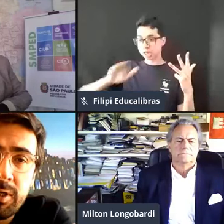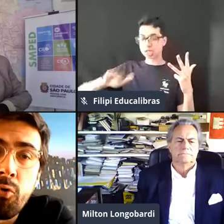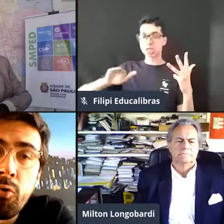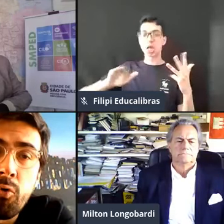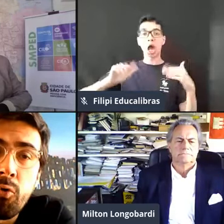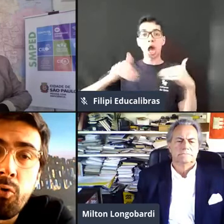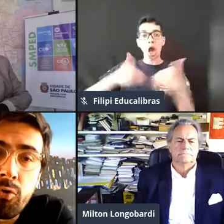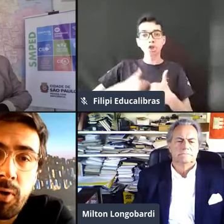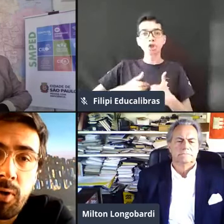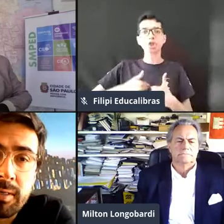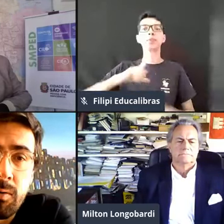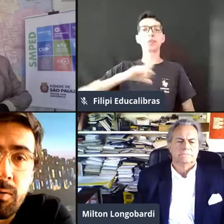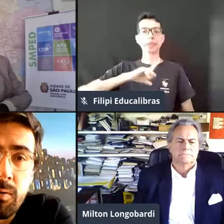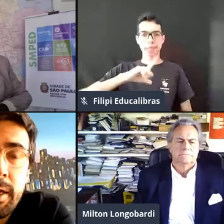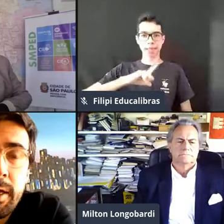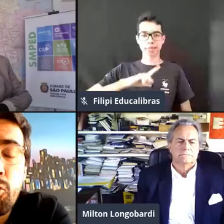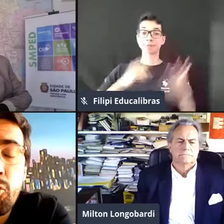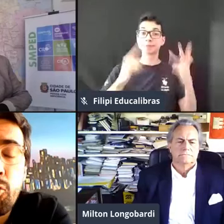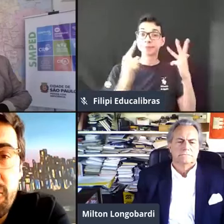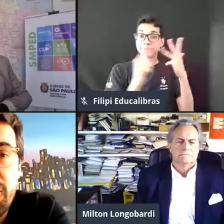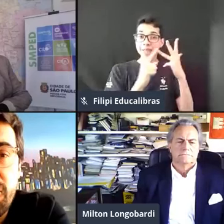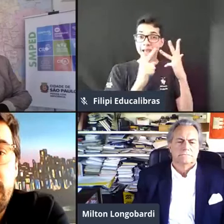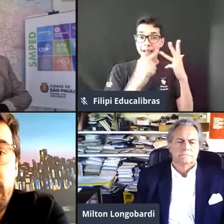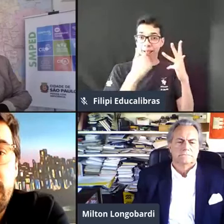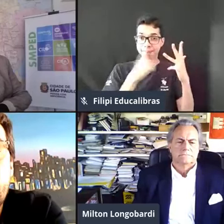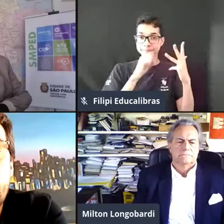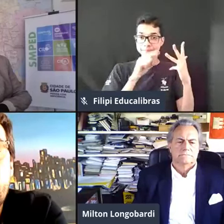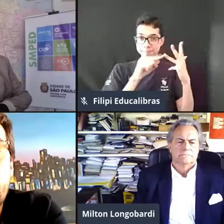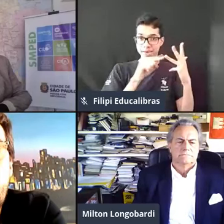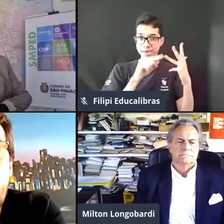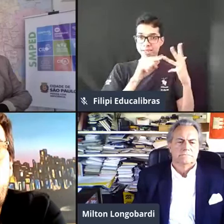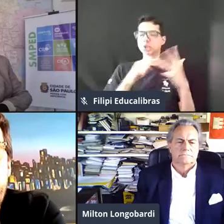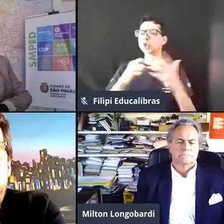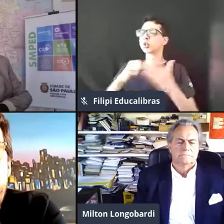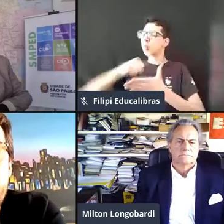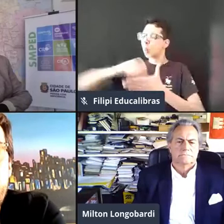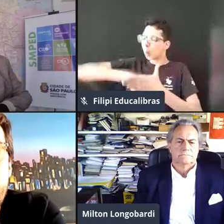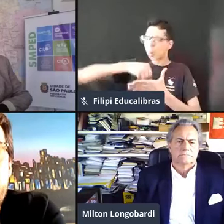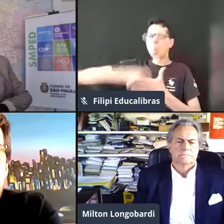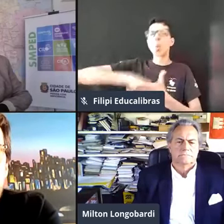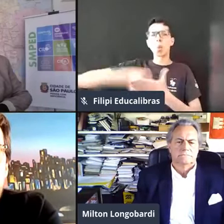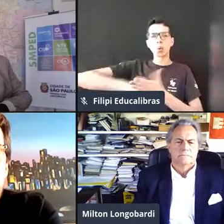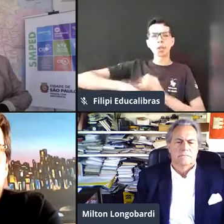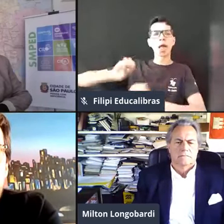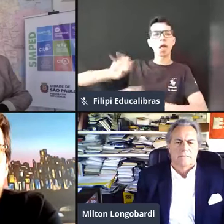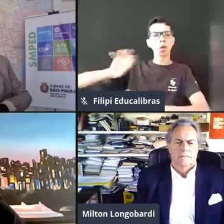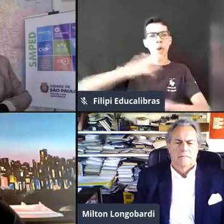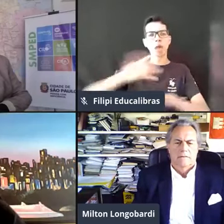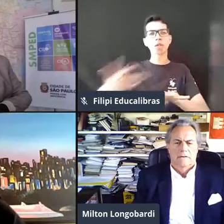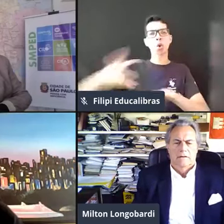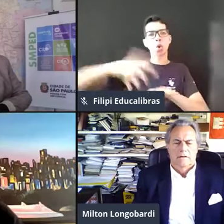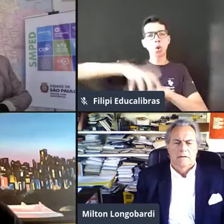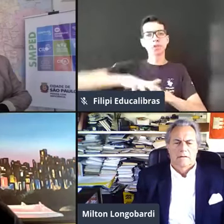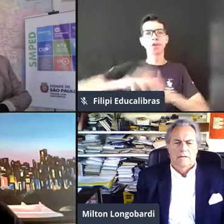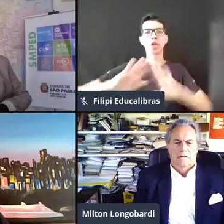educação inclusiva na educação pública, em escola